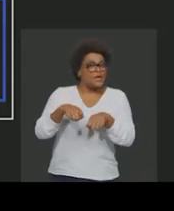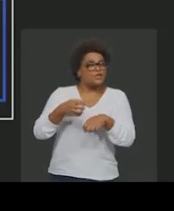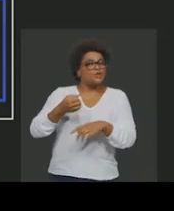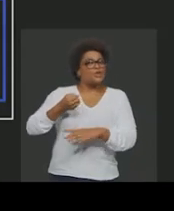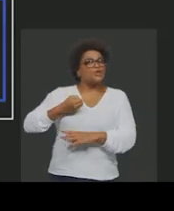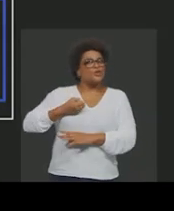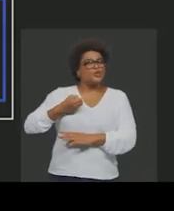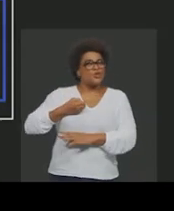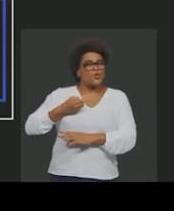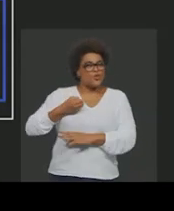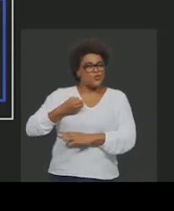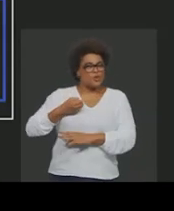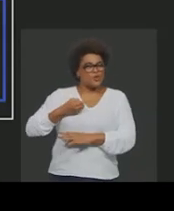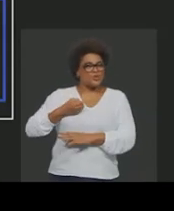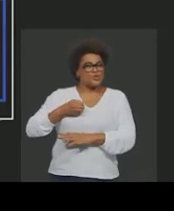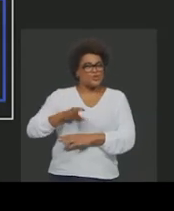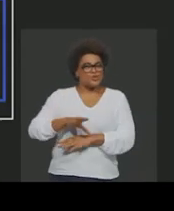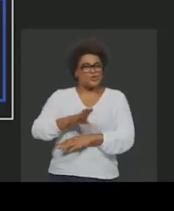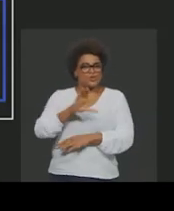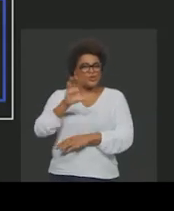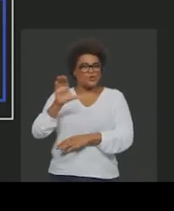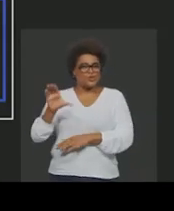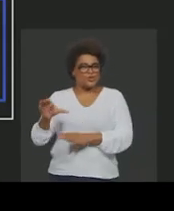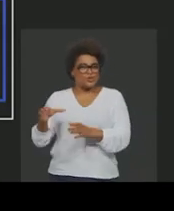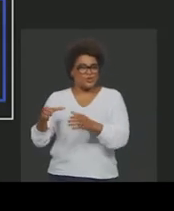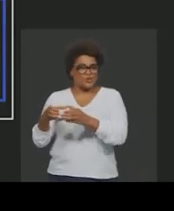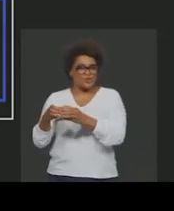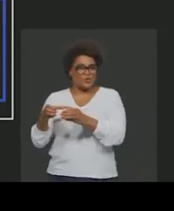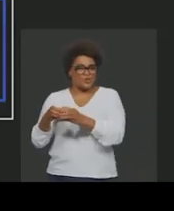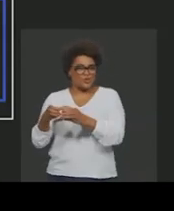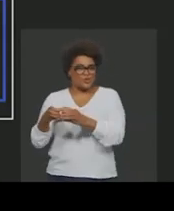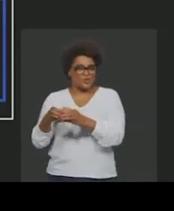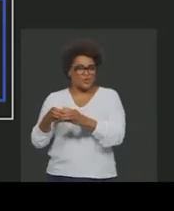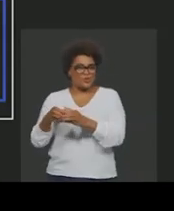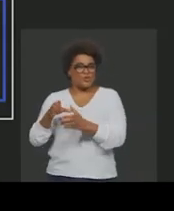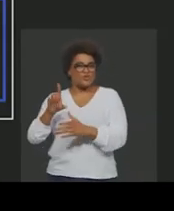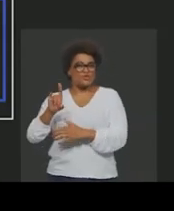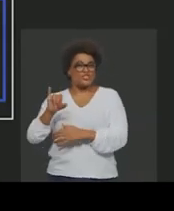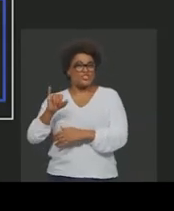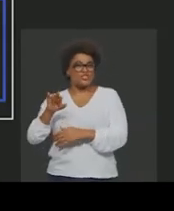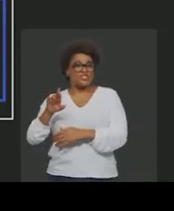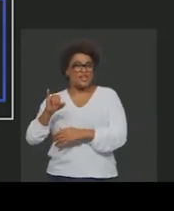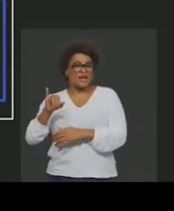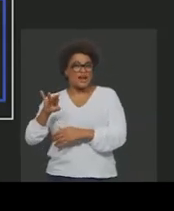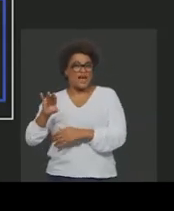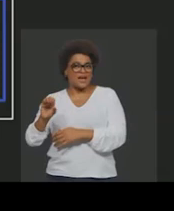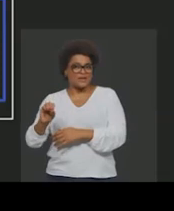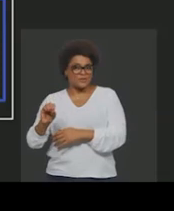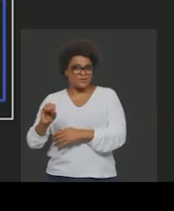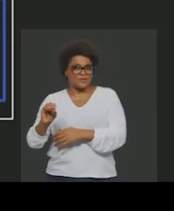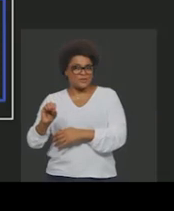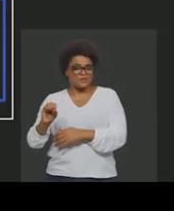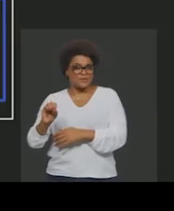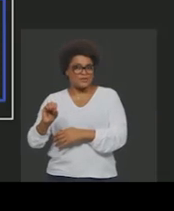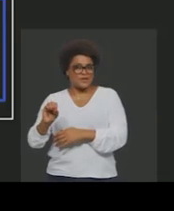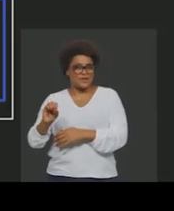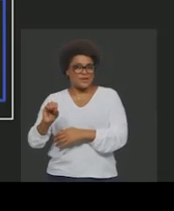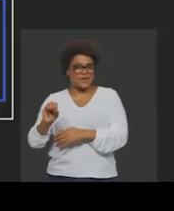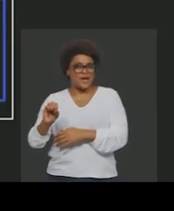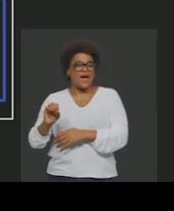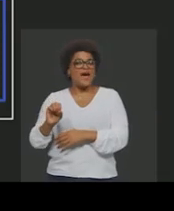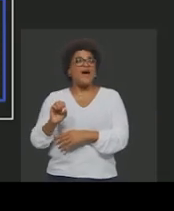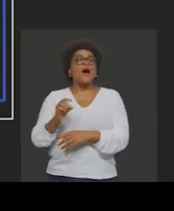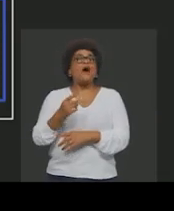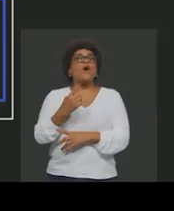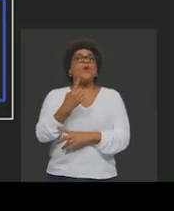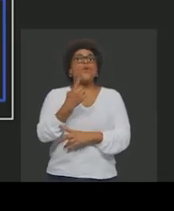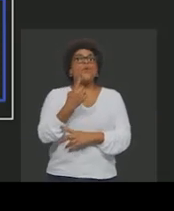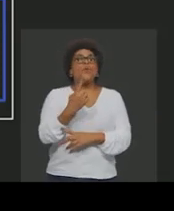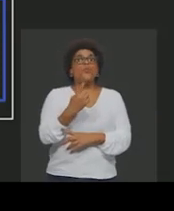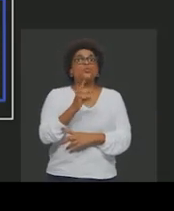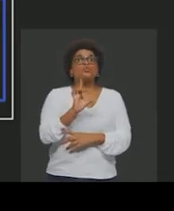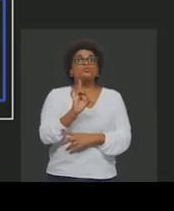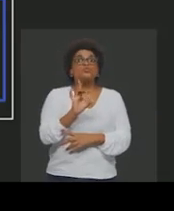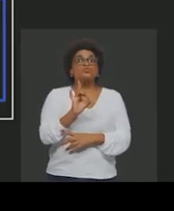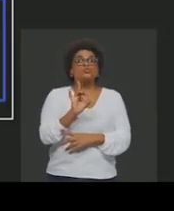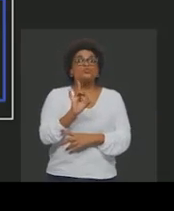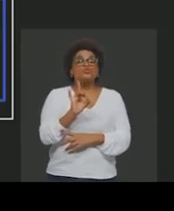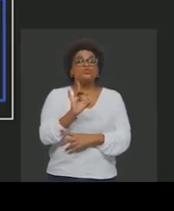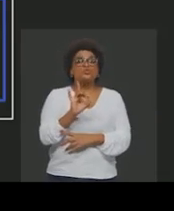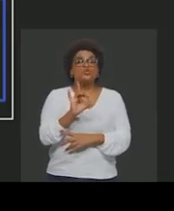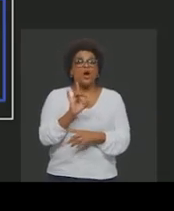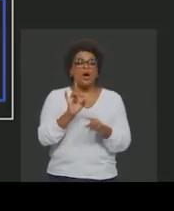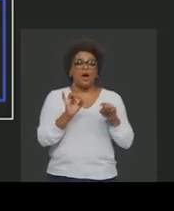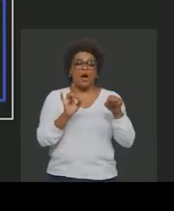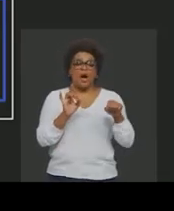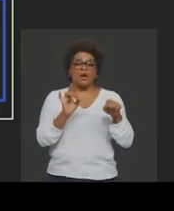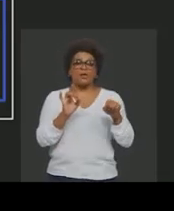par ordenado. Como cada elemento de A só pode chegar em 1 do lado direito, vai sobrar alguém. Os